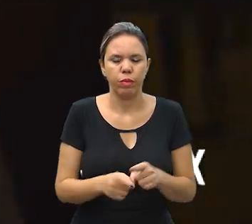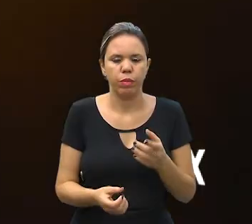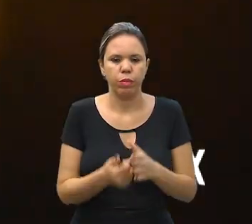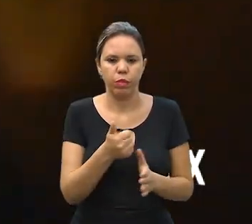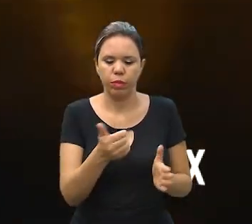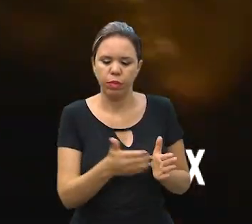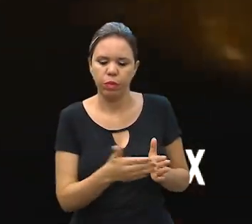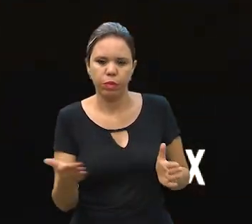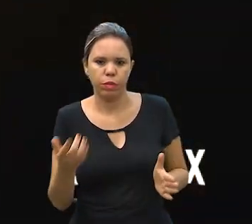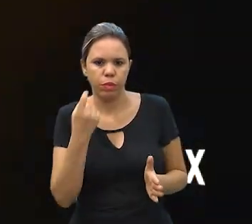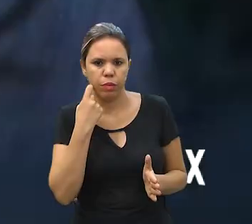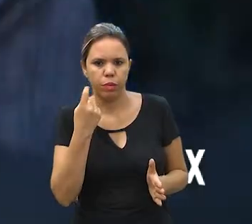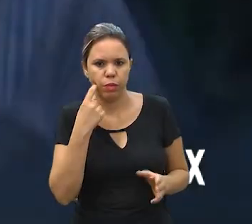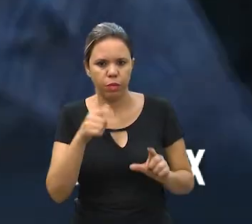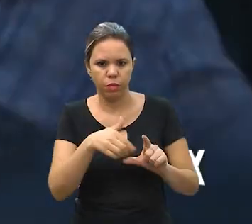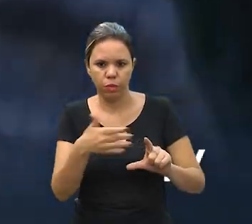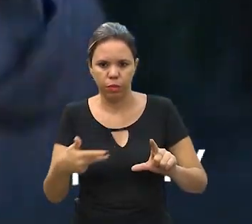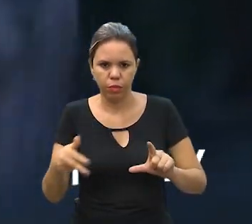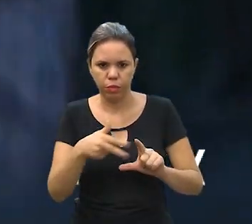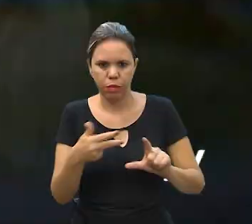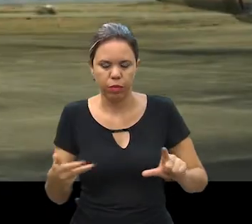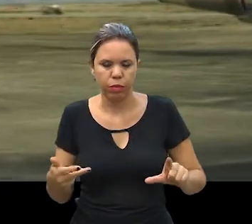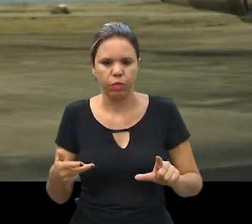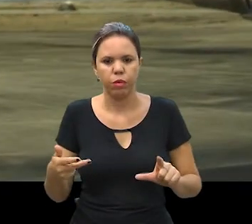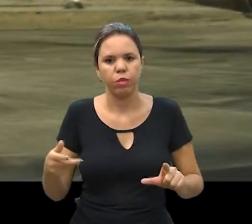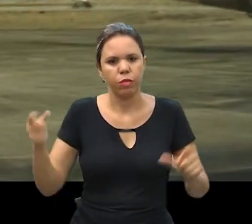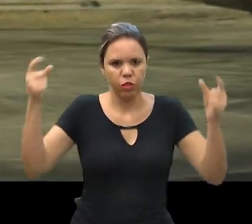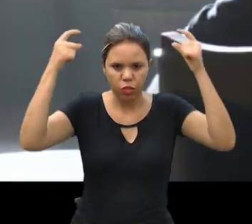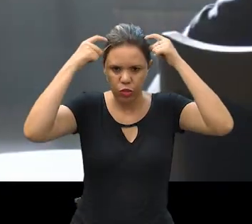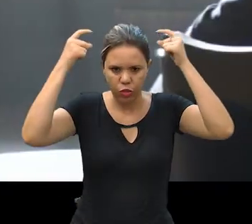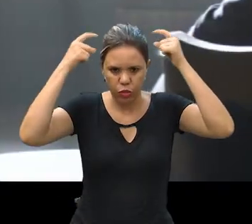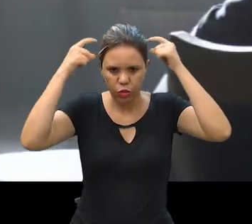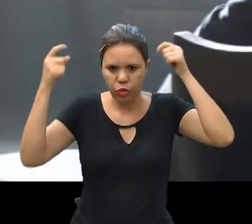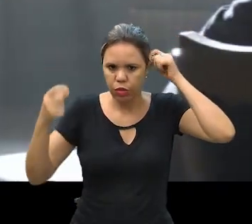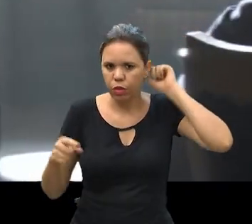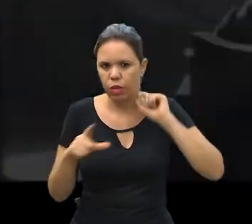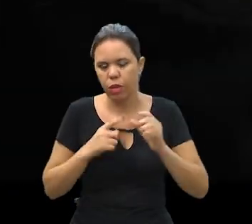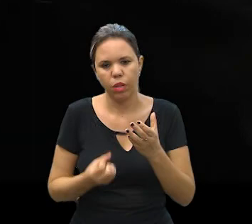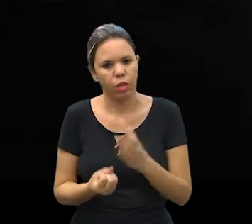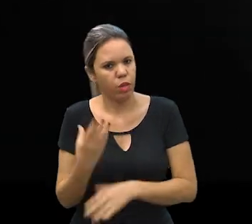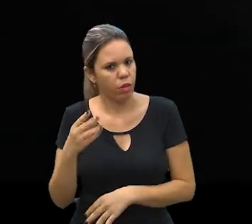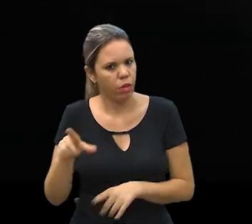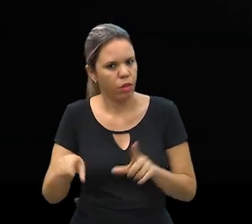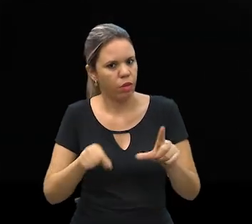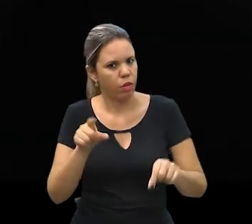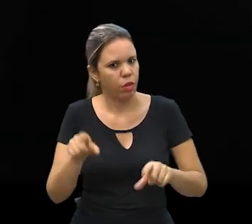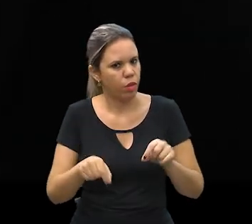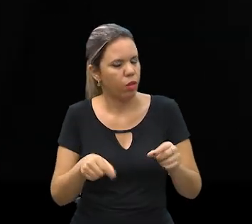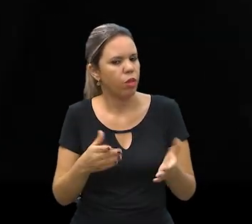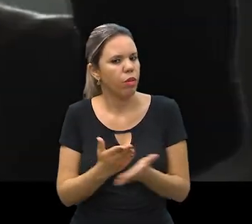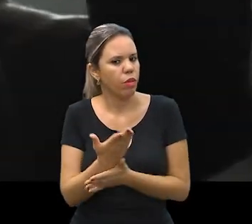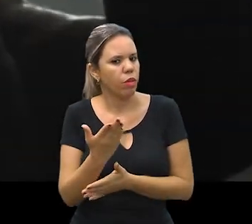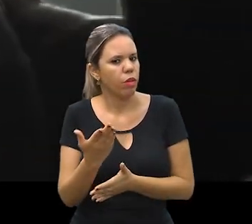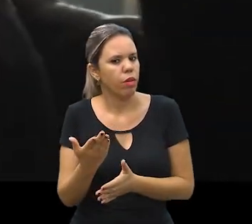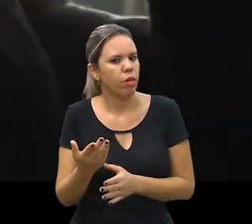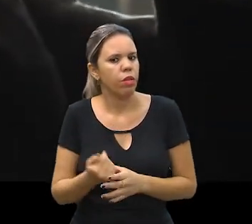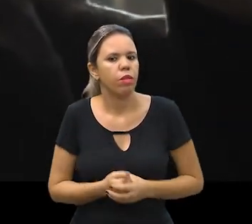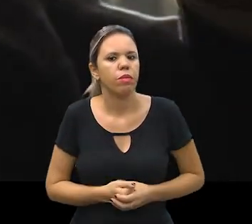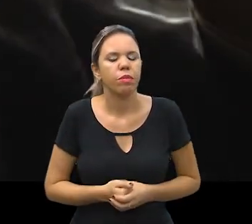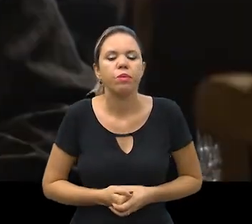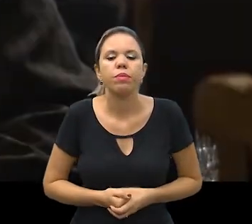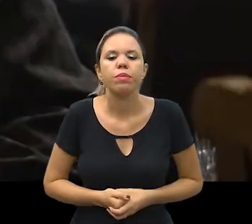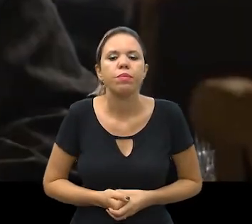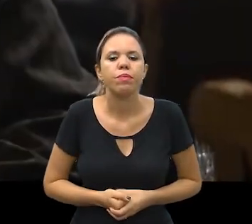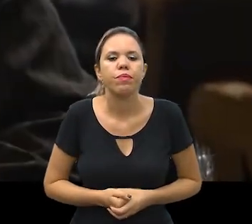temporada estreia nesta sexta-feira na Netflix. Na Disney Plus tem a estreia de Os Eleitos, produção da